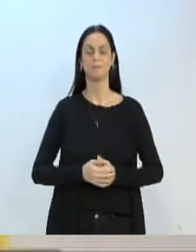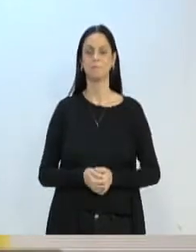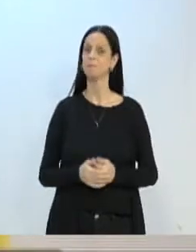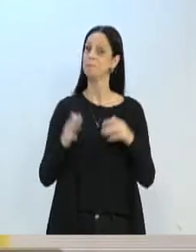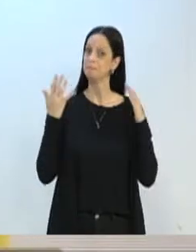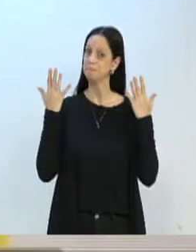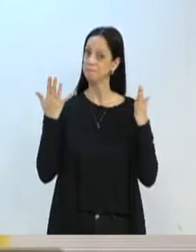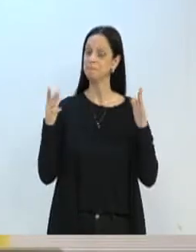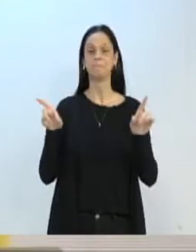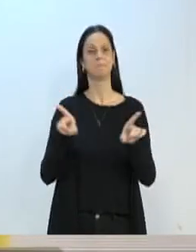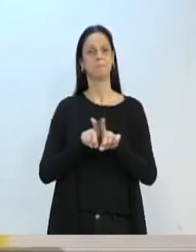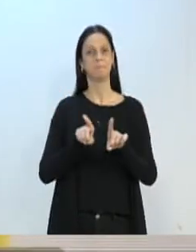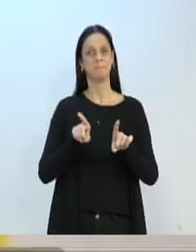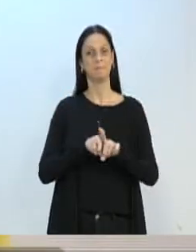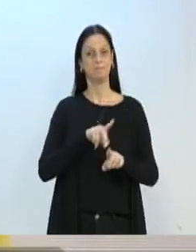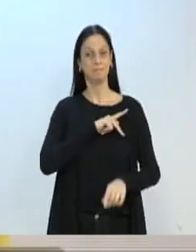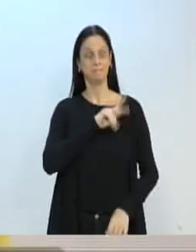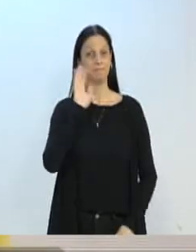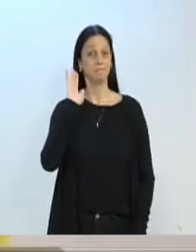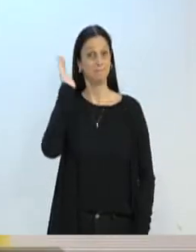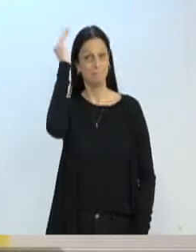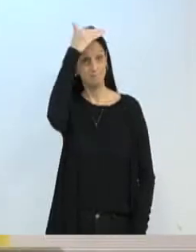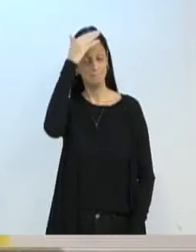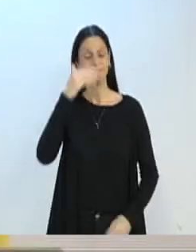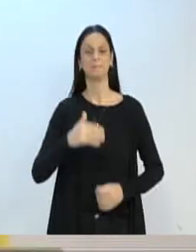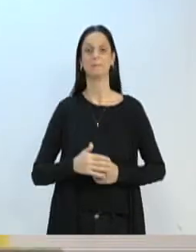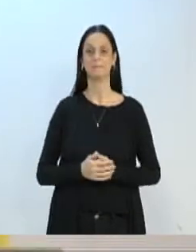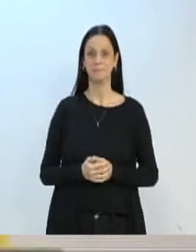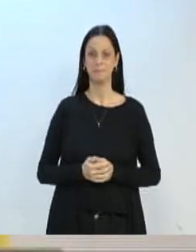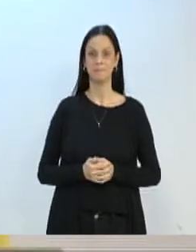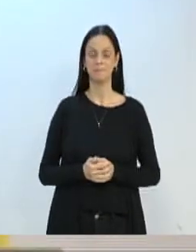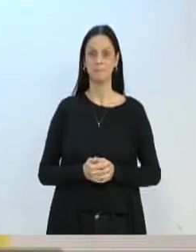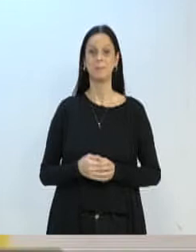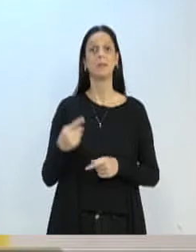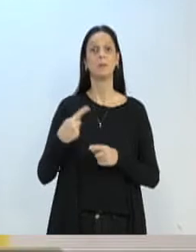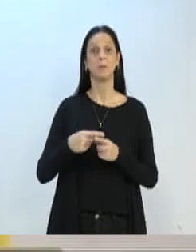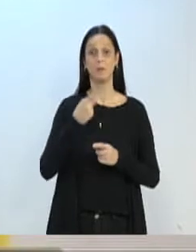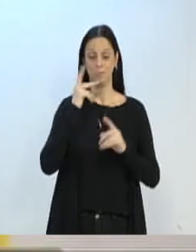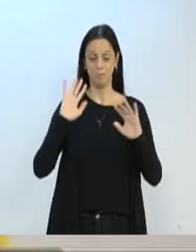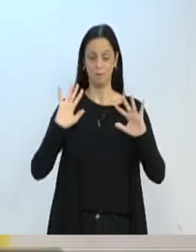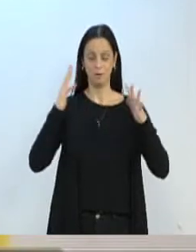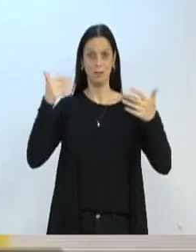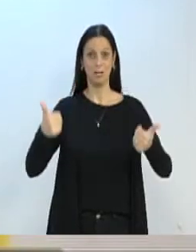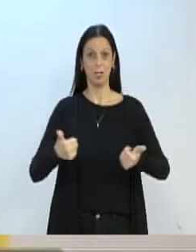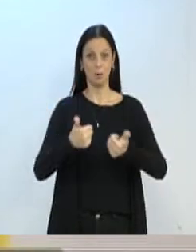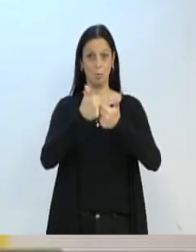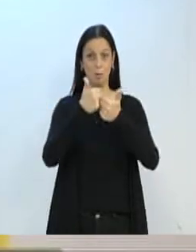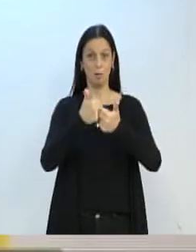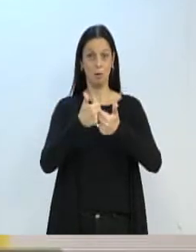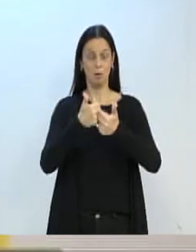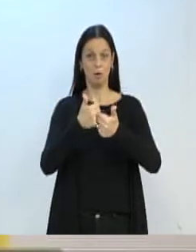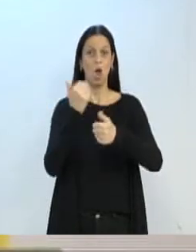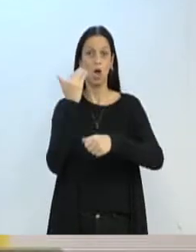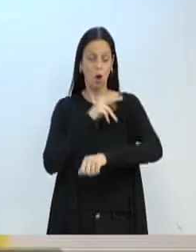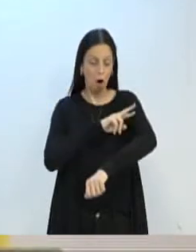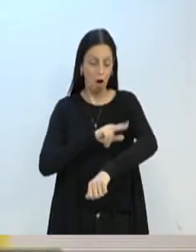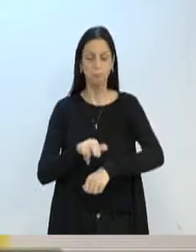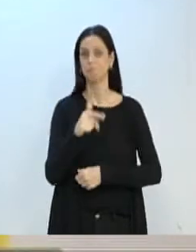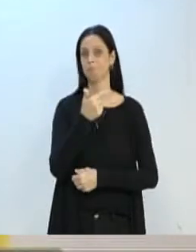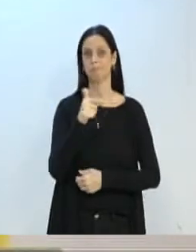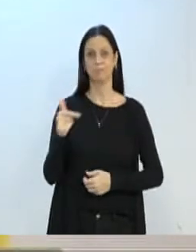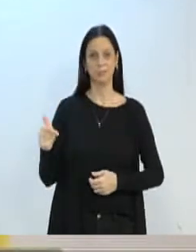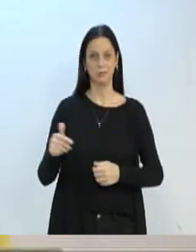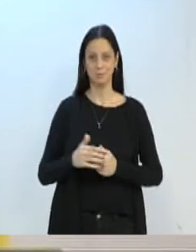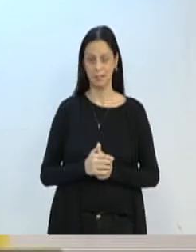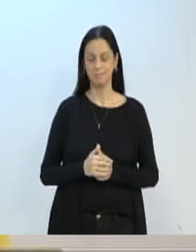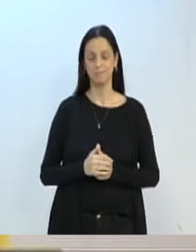parabenizar também o Prefeito Mário quando ele fala que a Oktoberfest não tem cor o episódio que aconteceu aí com o senhor Márcio